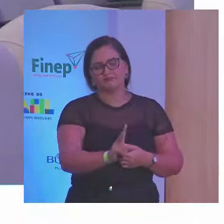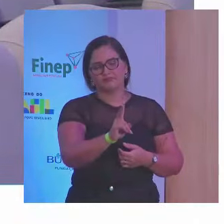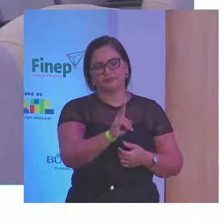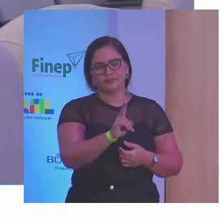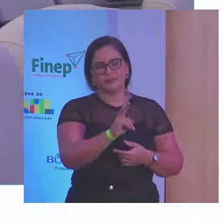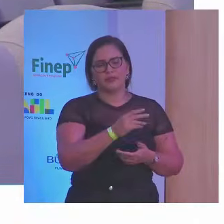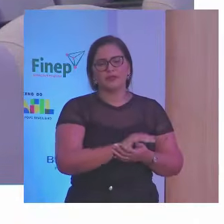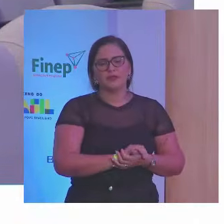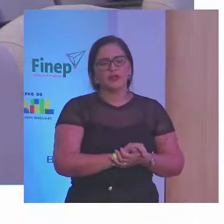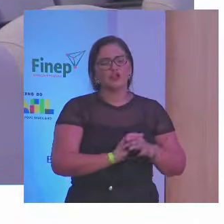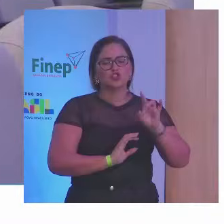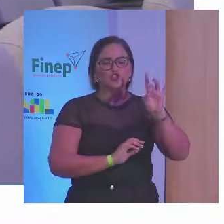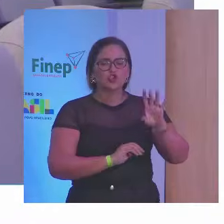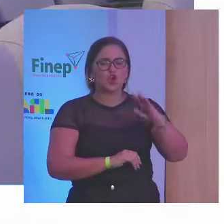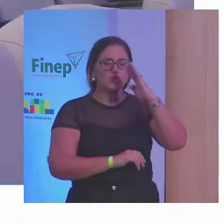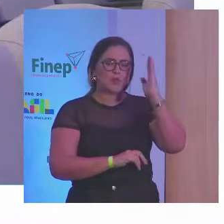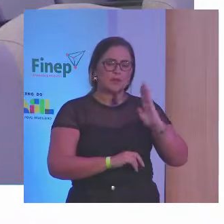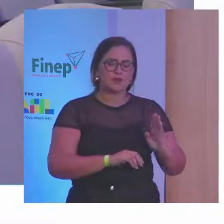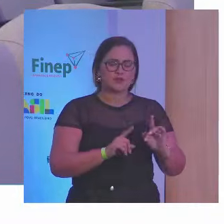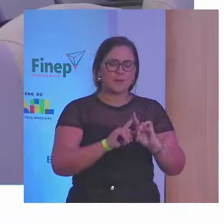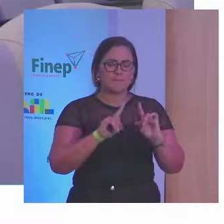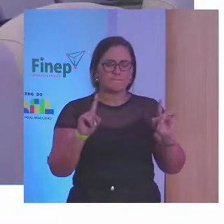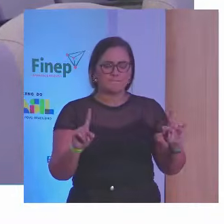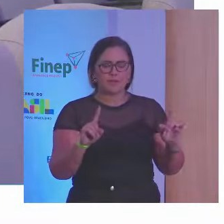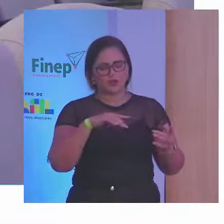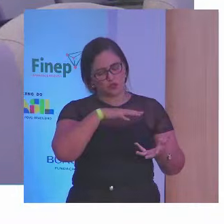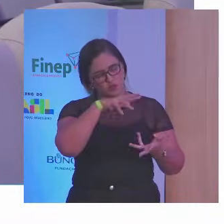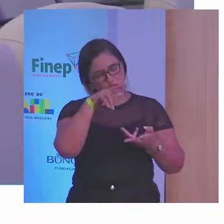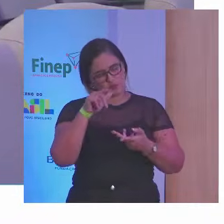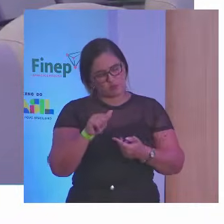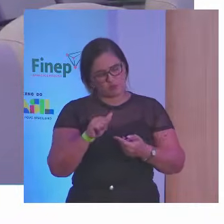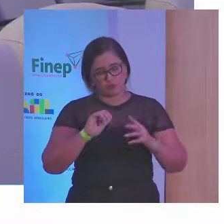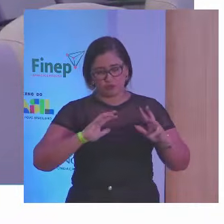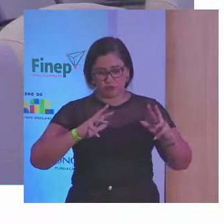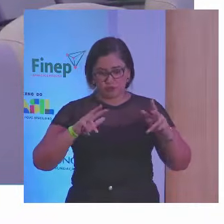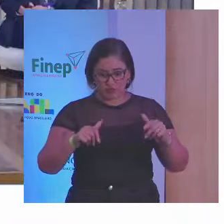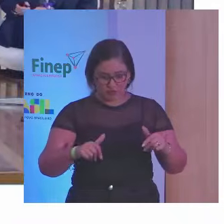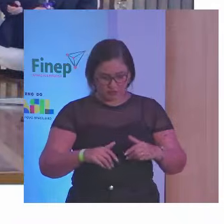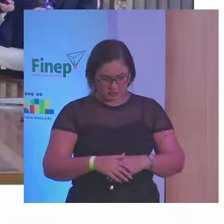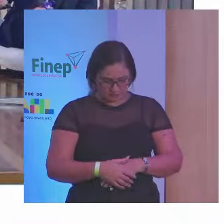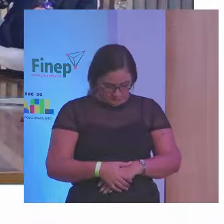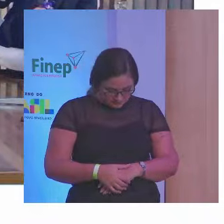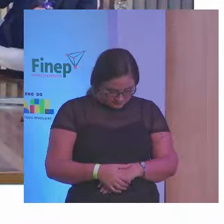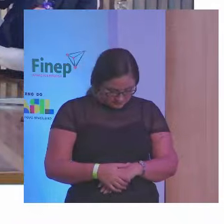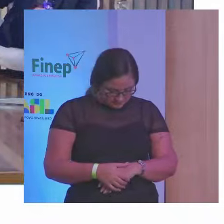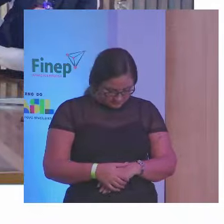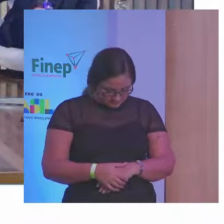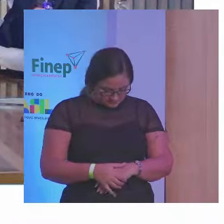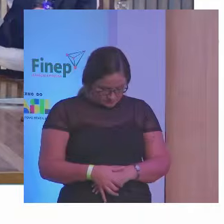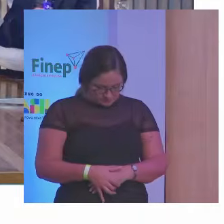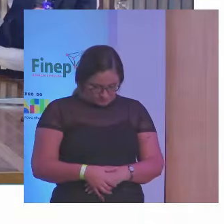progressivamente, não só no Brasil, mas também no mundo de uma forma geral.